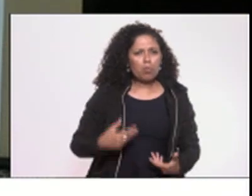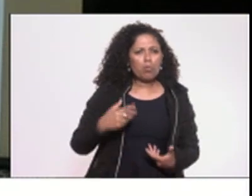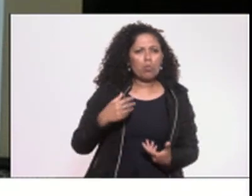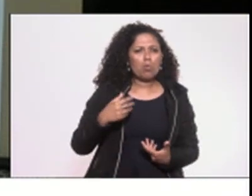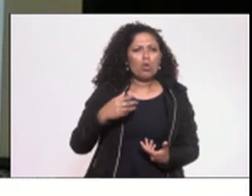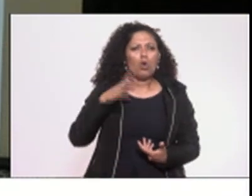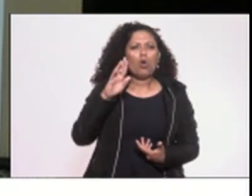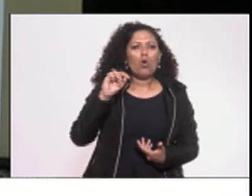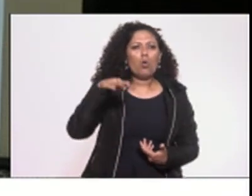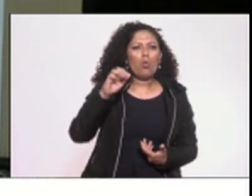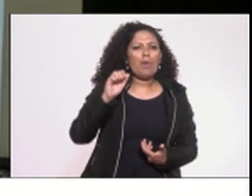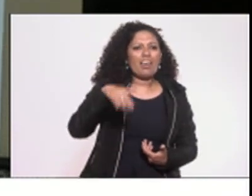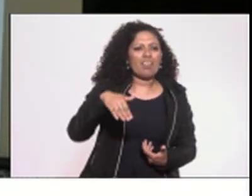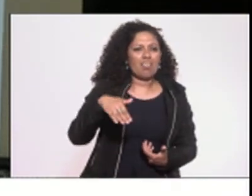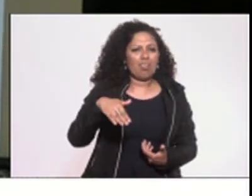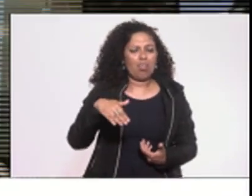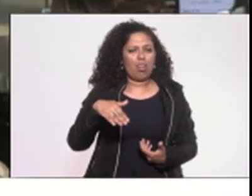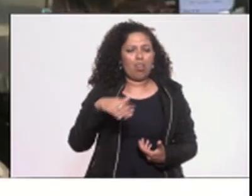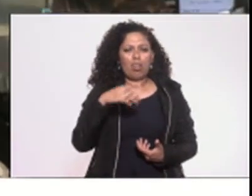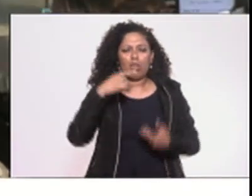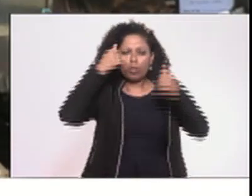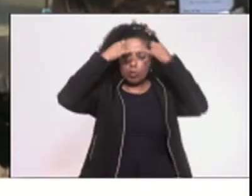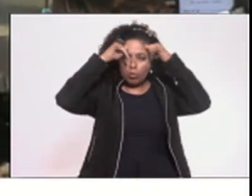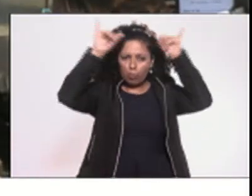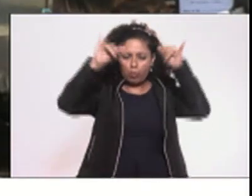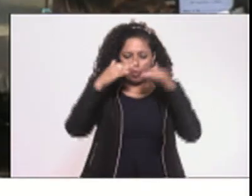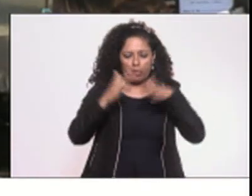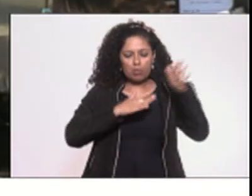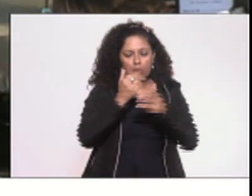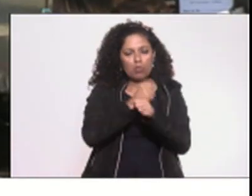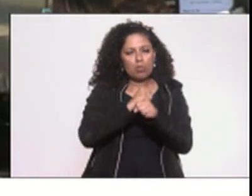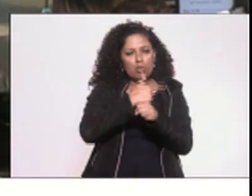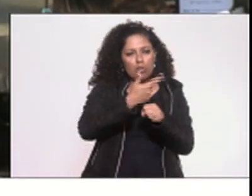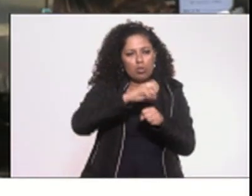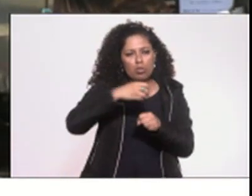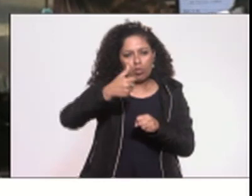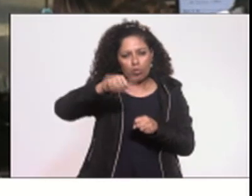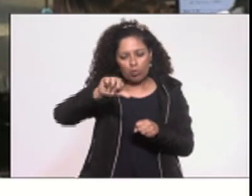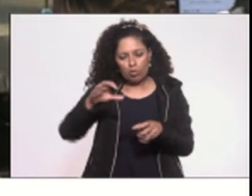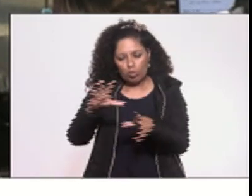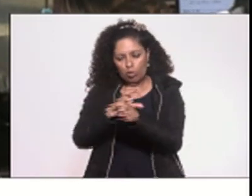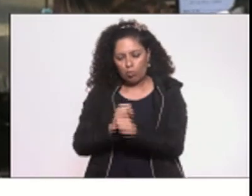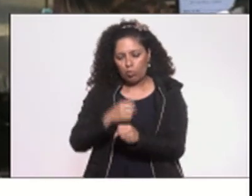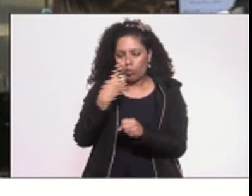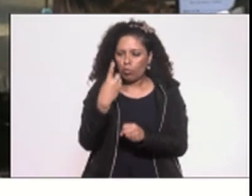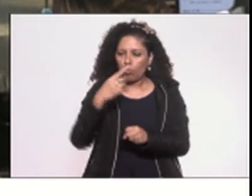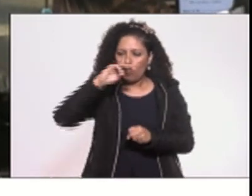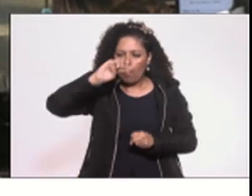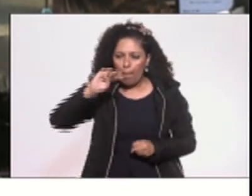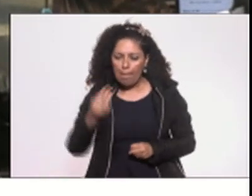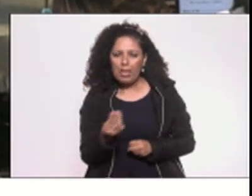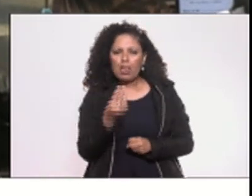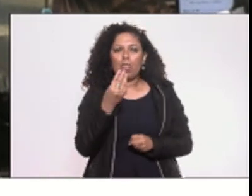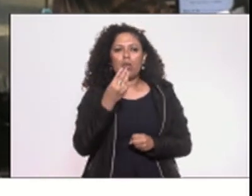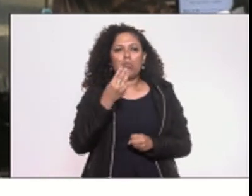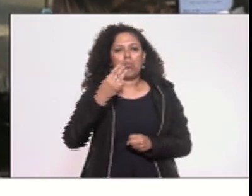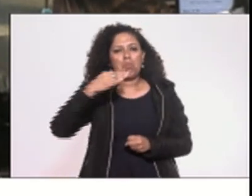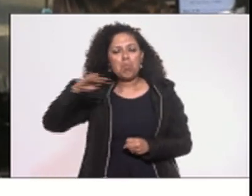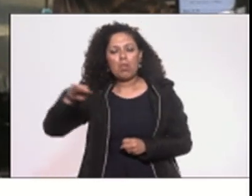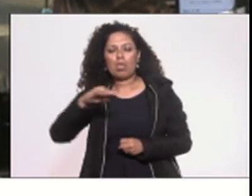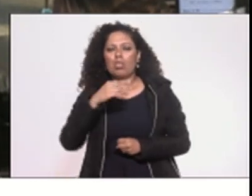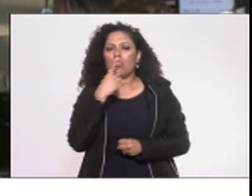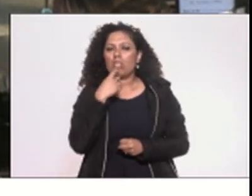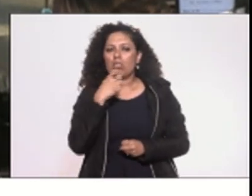até 2019, de 2014 a 2019, 1,5 milhão de litros de sangue